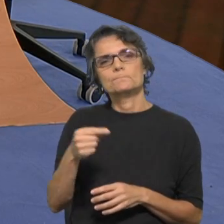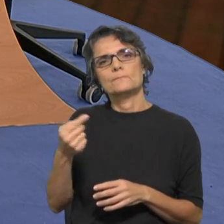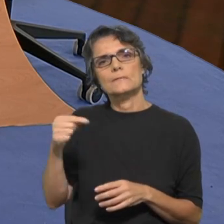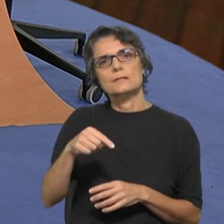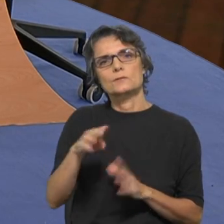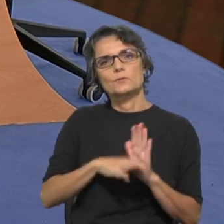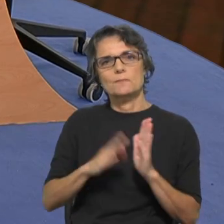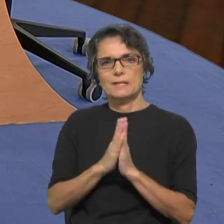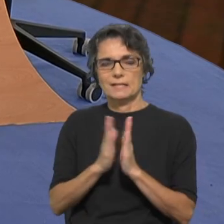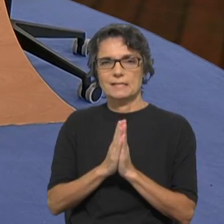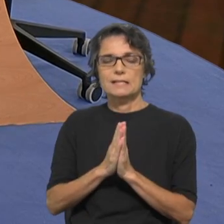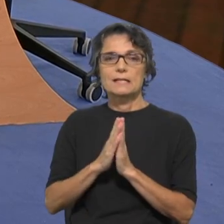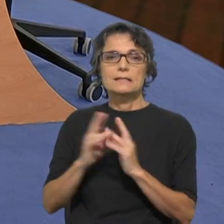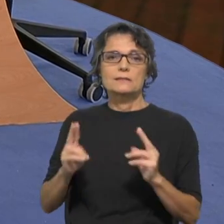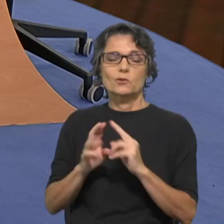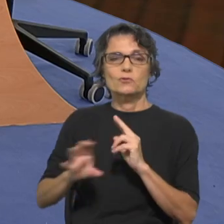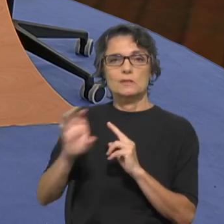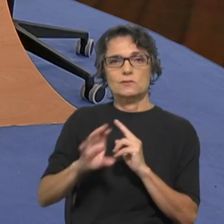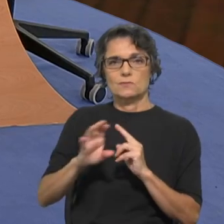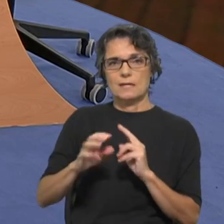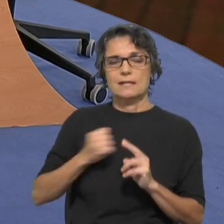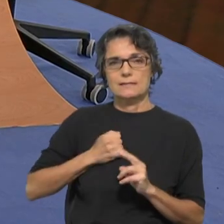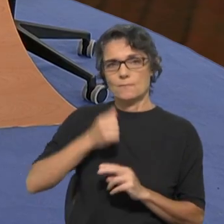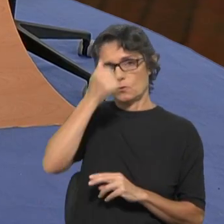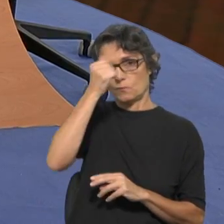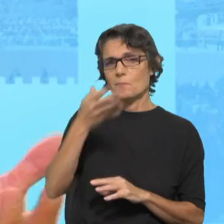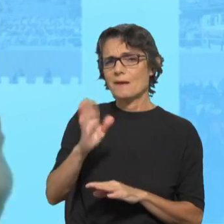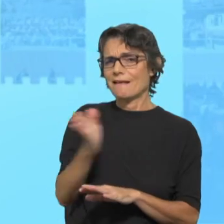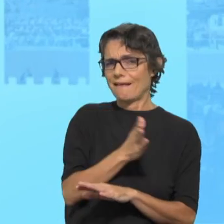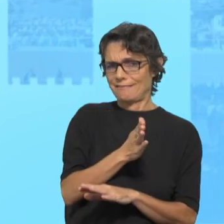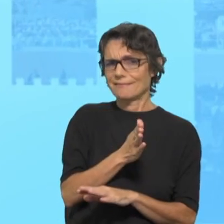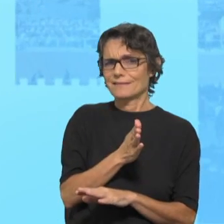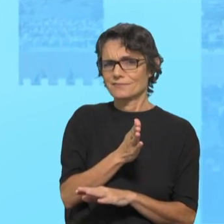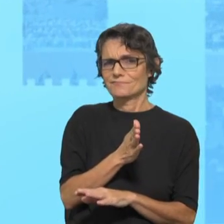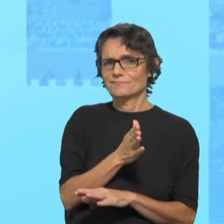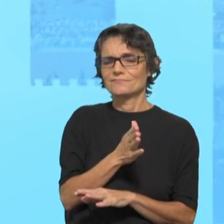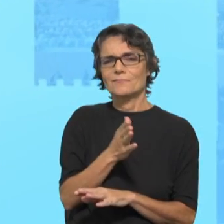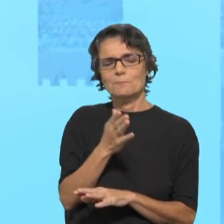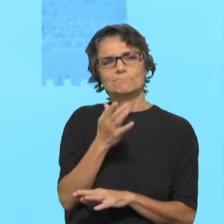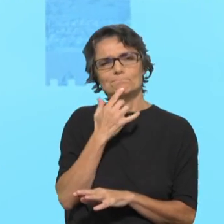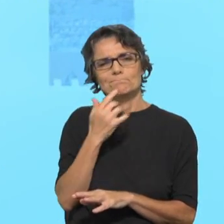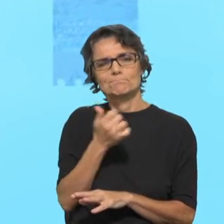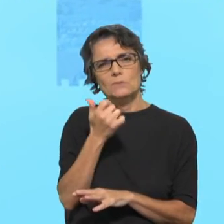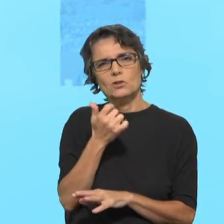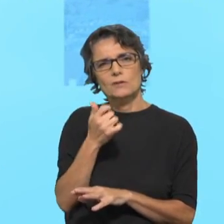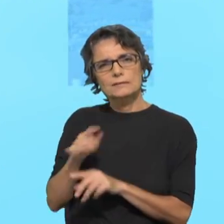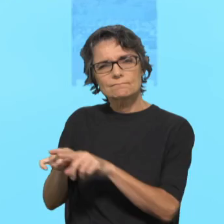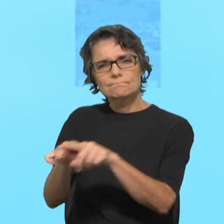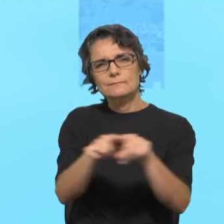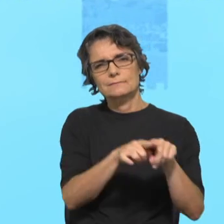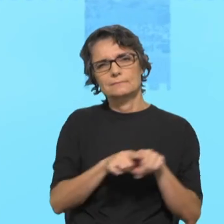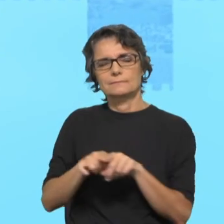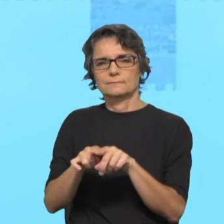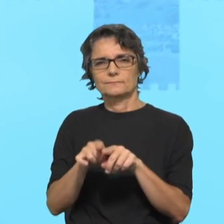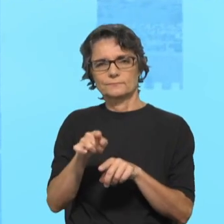que se assinala este sábado e domingo. Antes de irmos a esse encontro, vamos sobretudo ao convívio fraterno na história da vossa vida. E começamos,